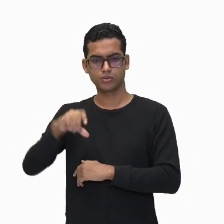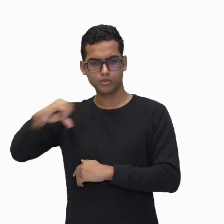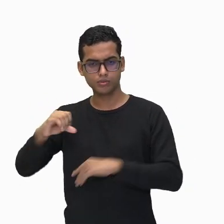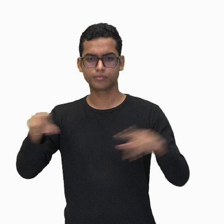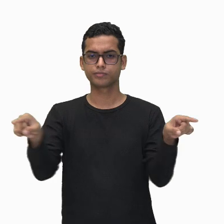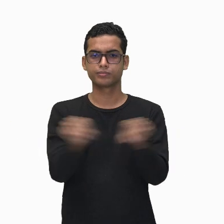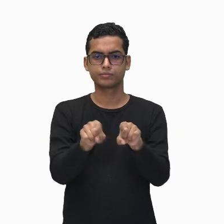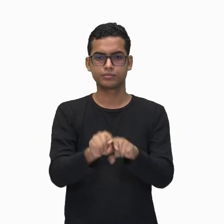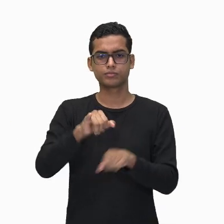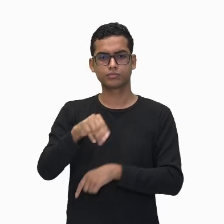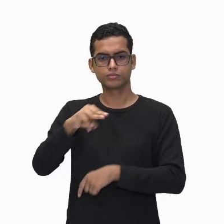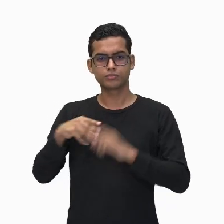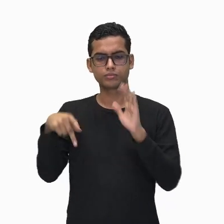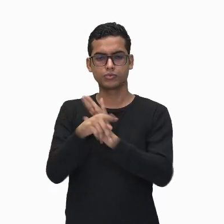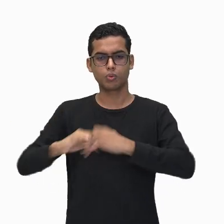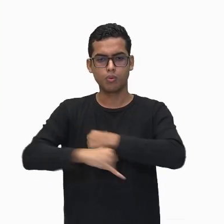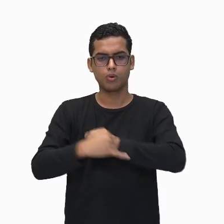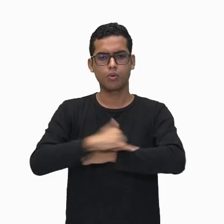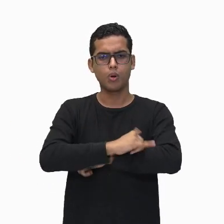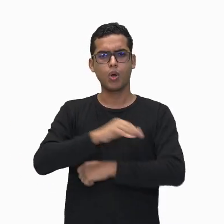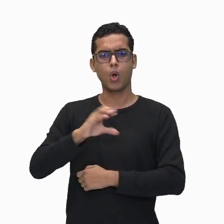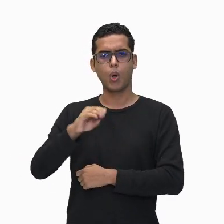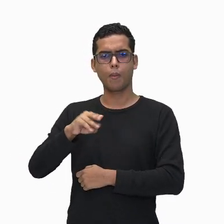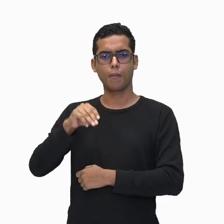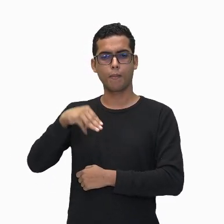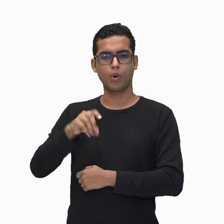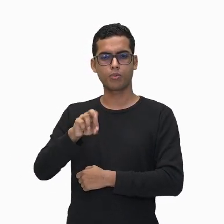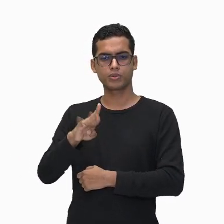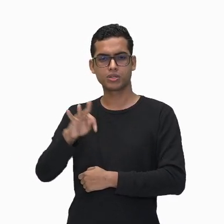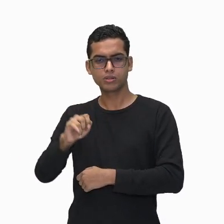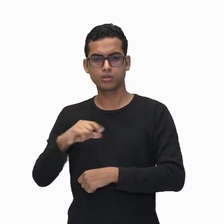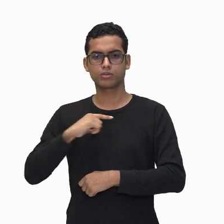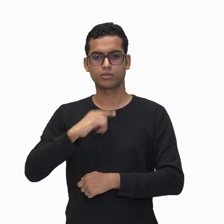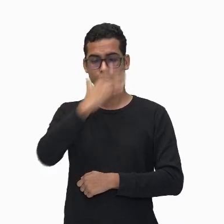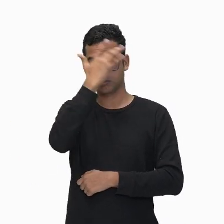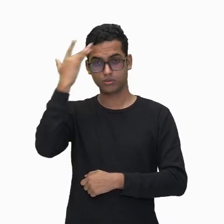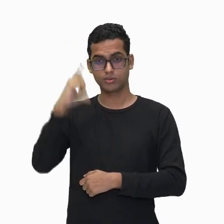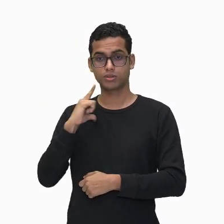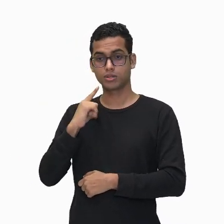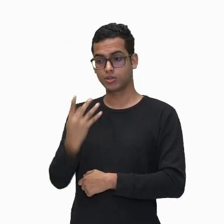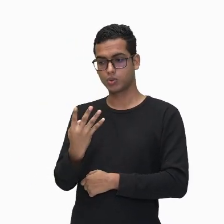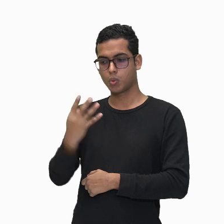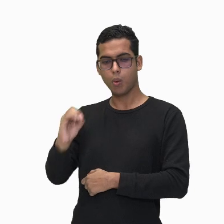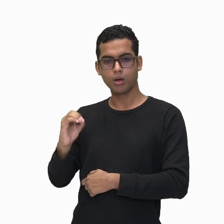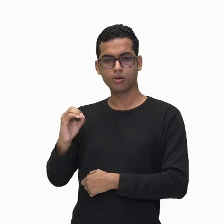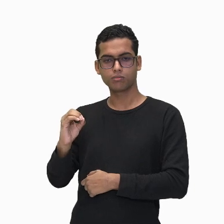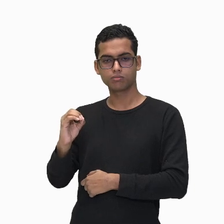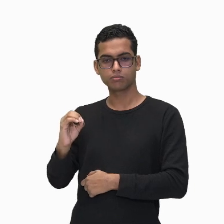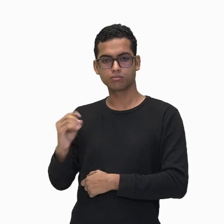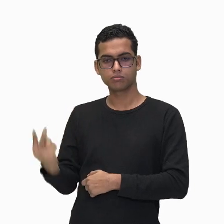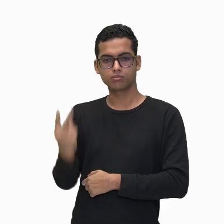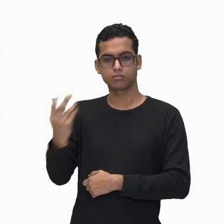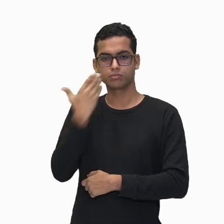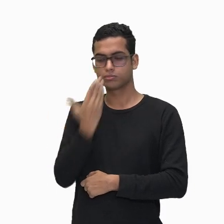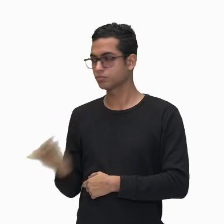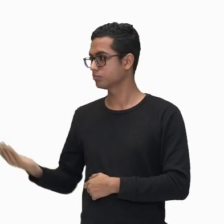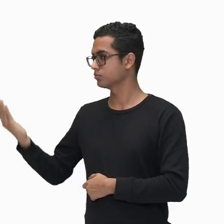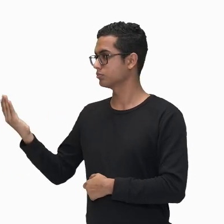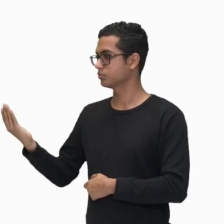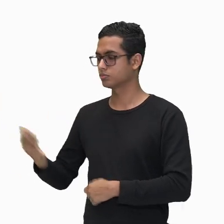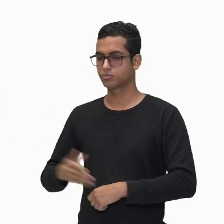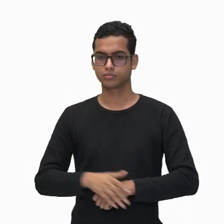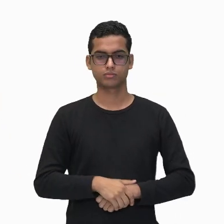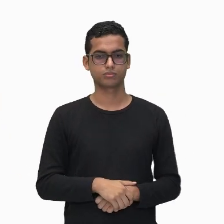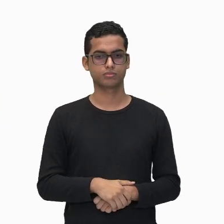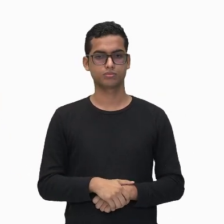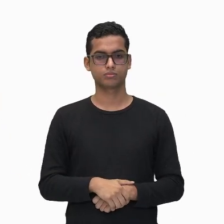e 39,9. E obesidade mórbida, que é quando essa pessoa apresenta um valor de IMC igual